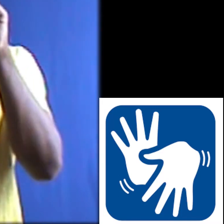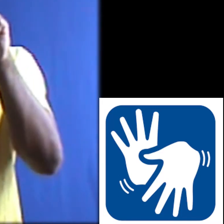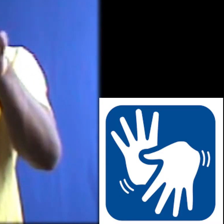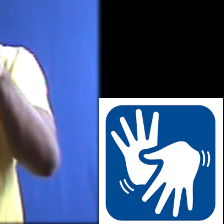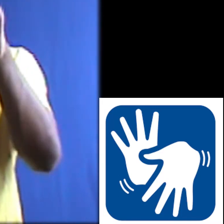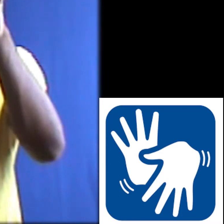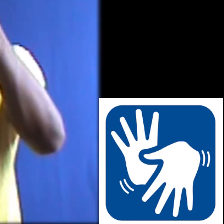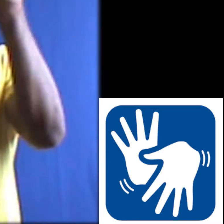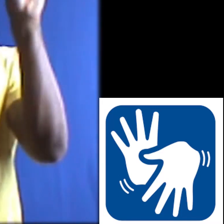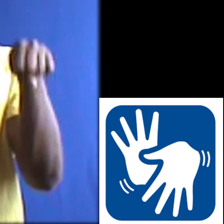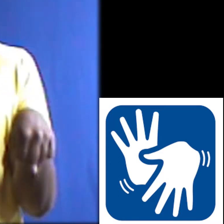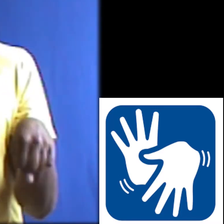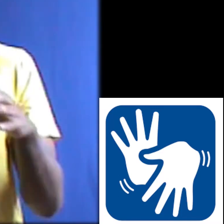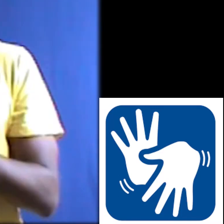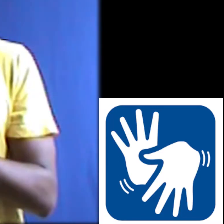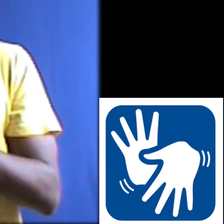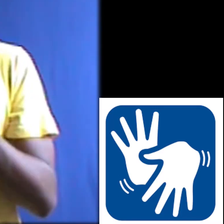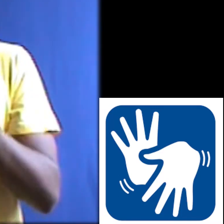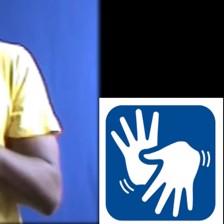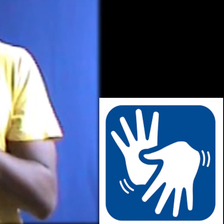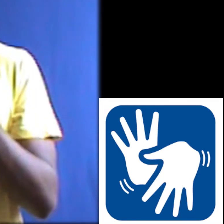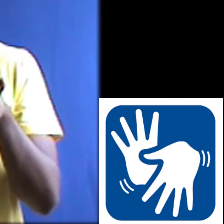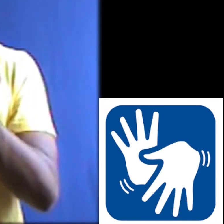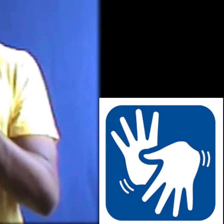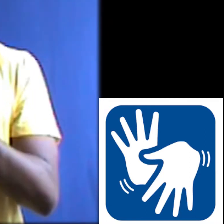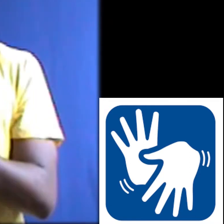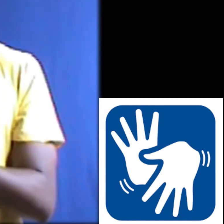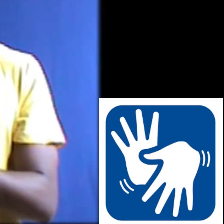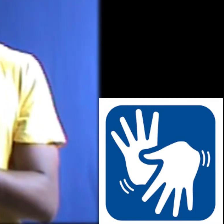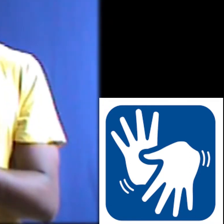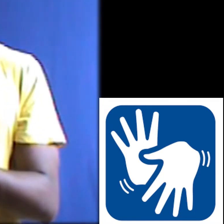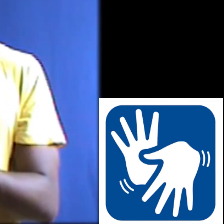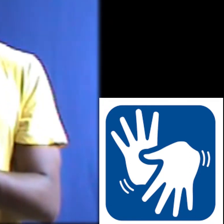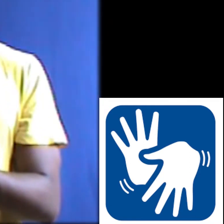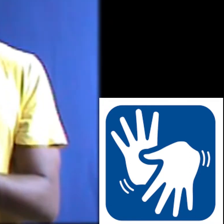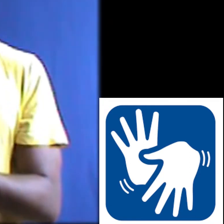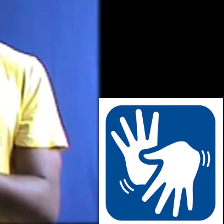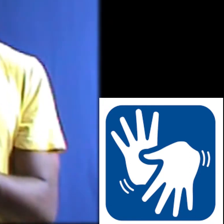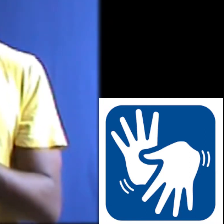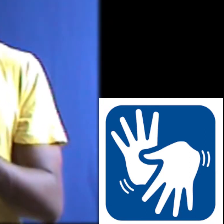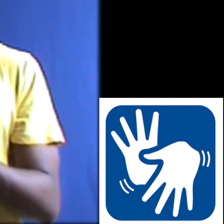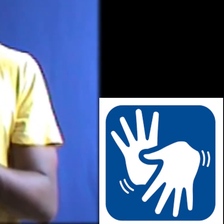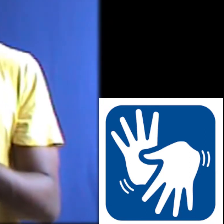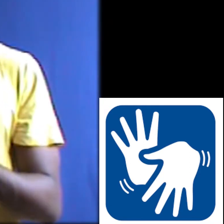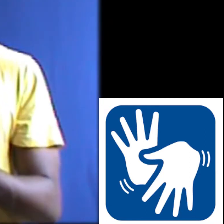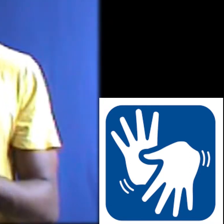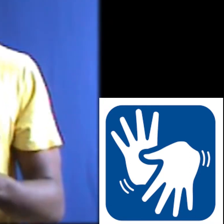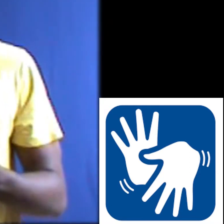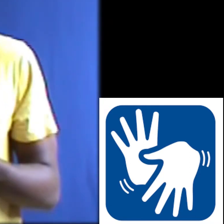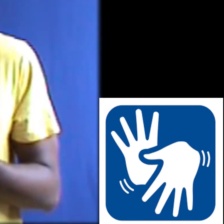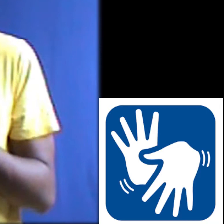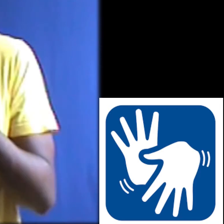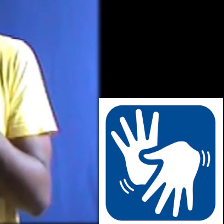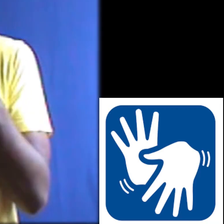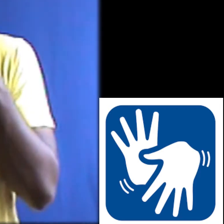esses elementos do objetivo da disciplina, sem necessariamente passar por um ensino sistemático desses